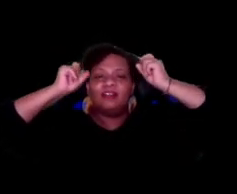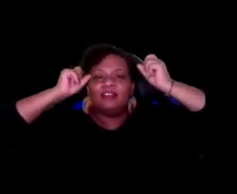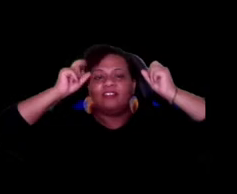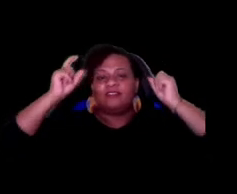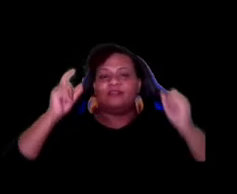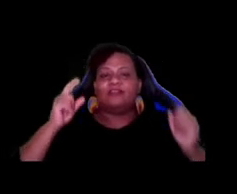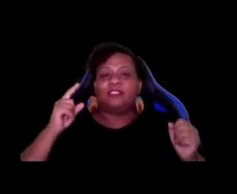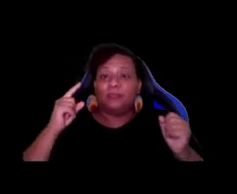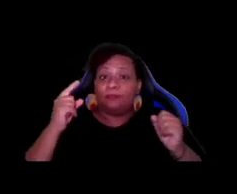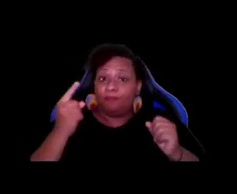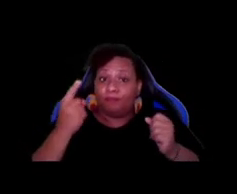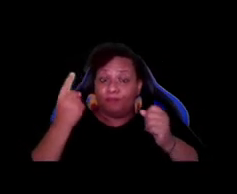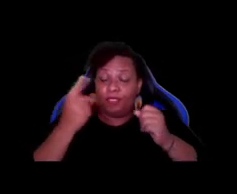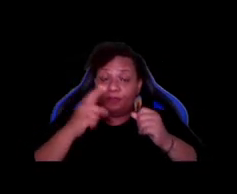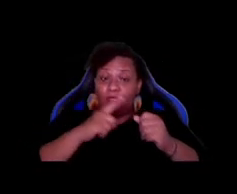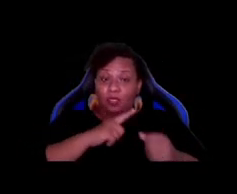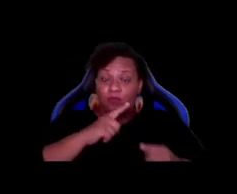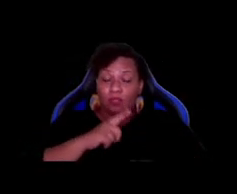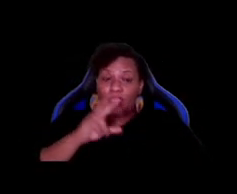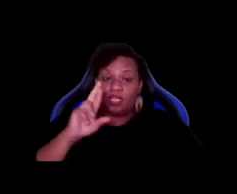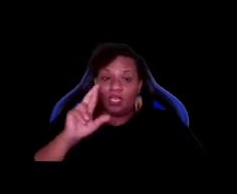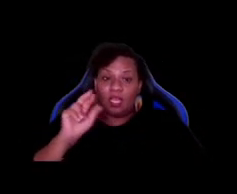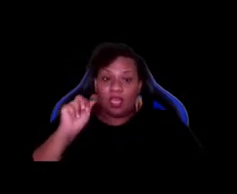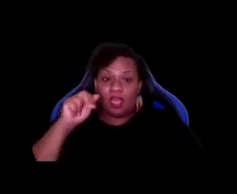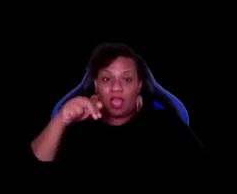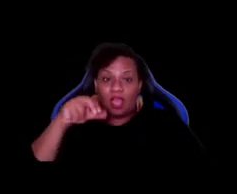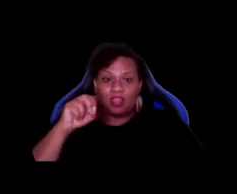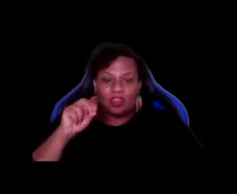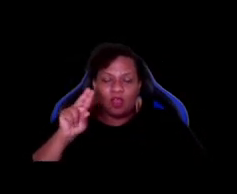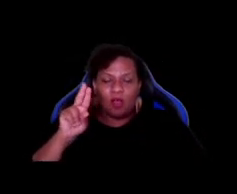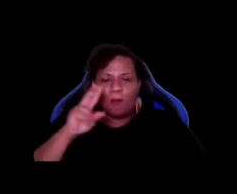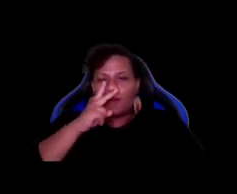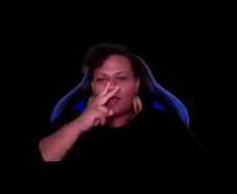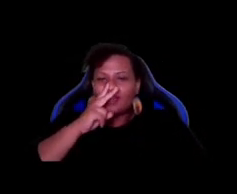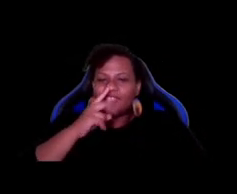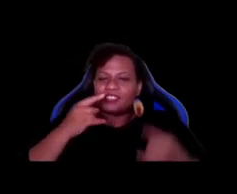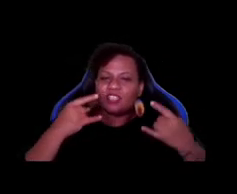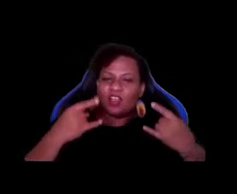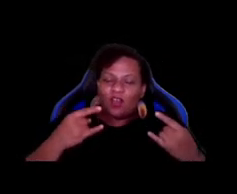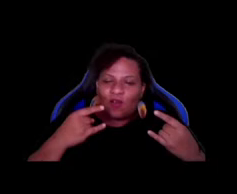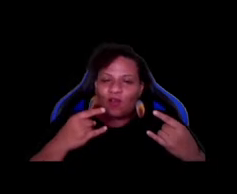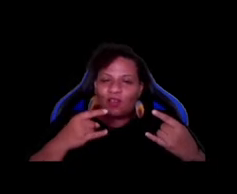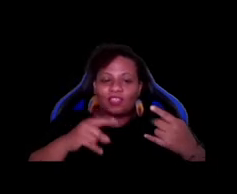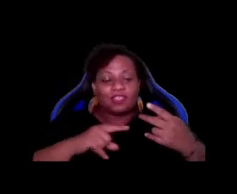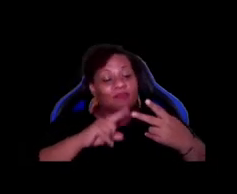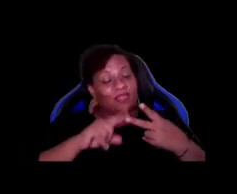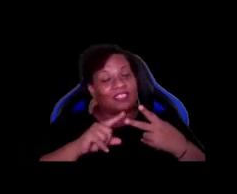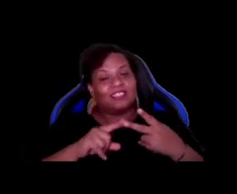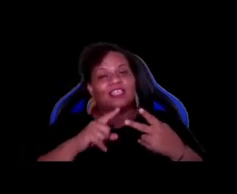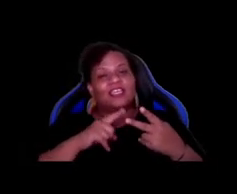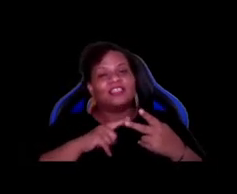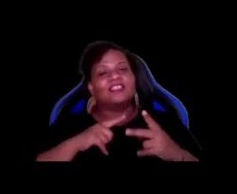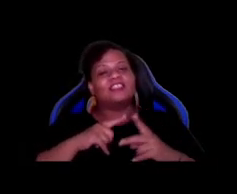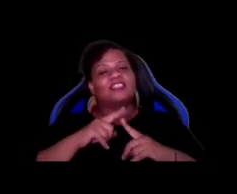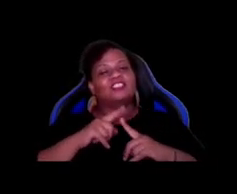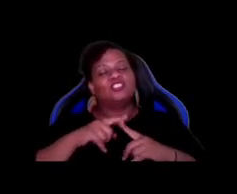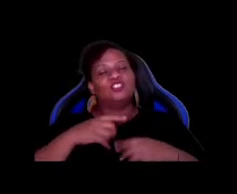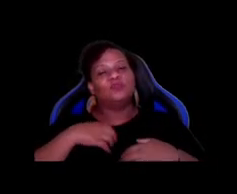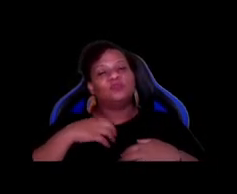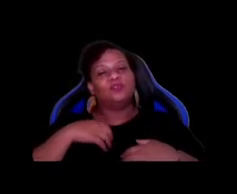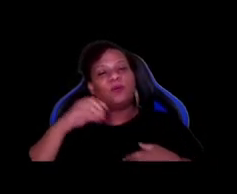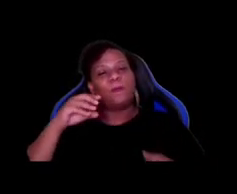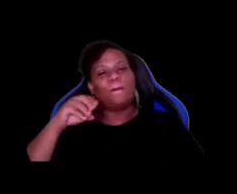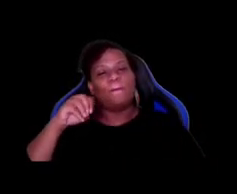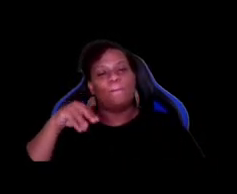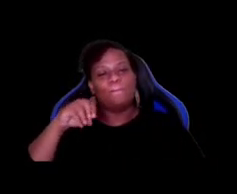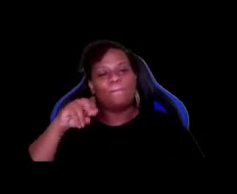primeira versão com o Hanoi Hanoi, que é uma versão mais rock and roll, mas tem essa versão da Mônica Millet, que é uma versão